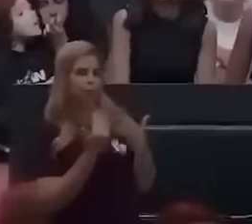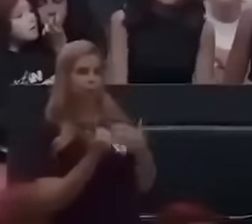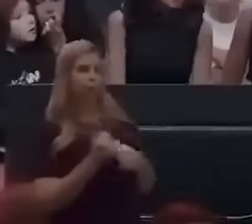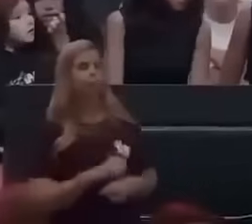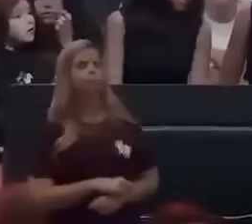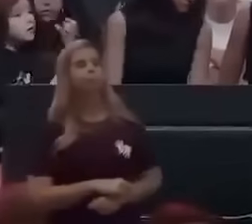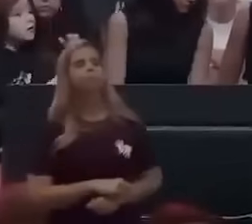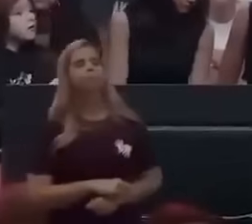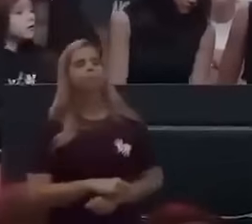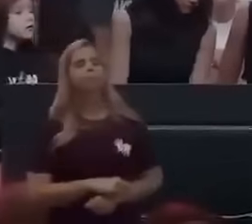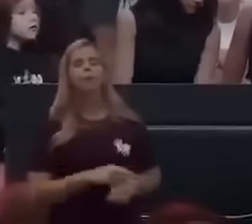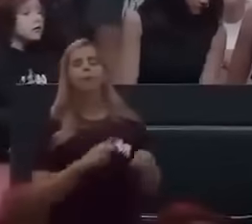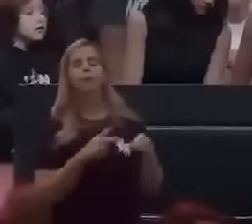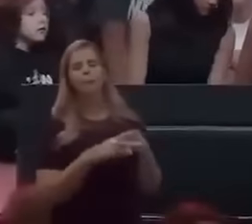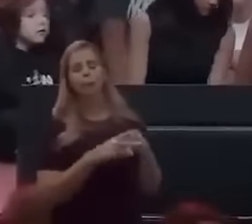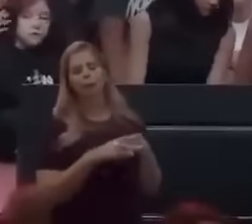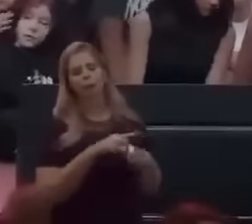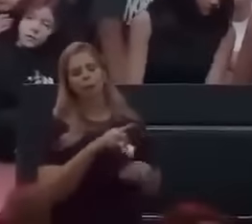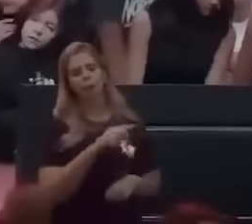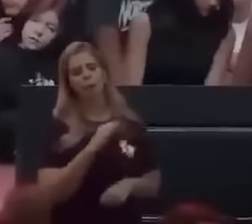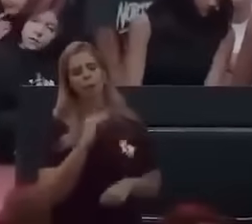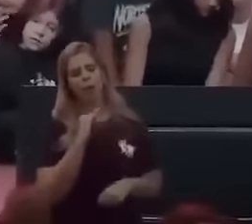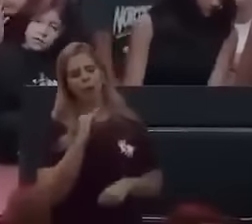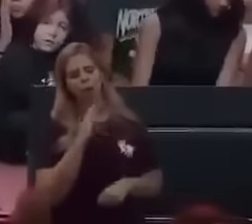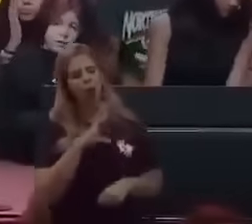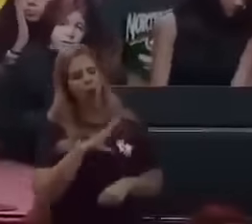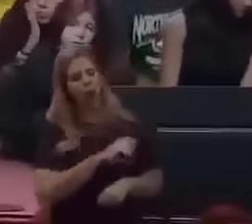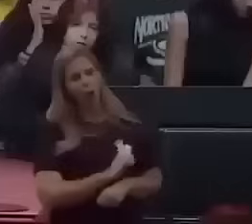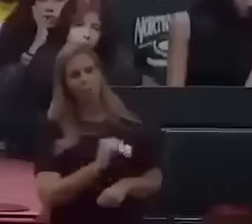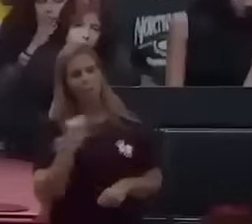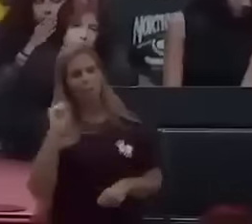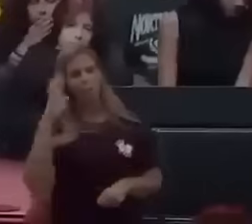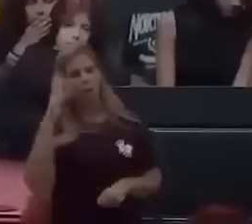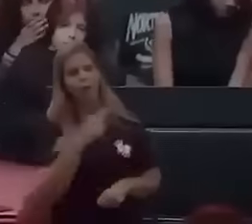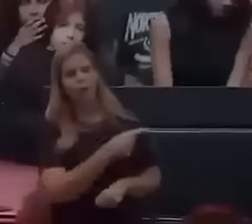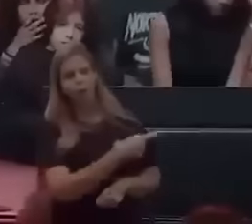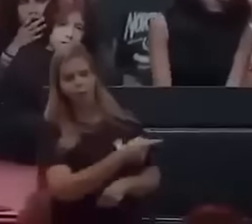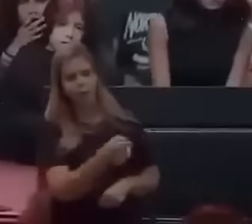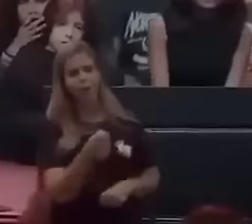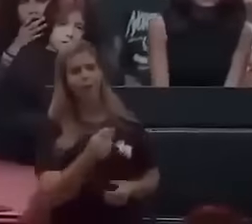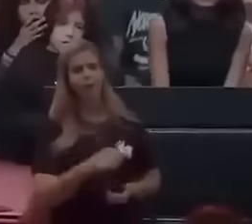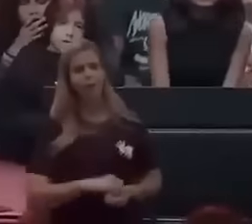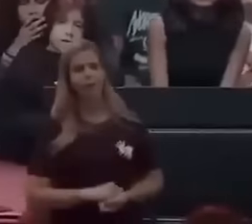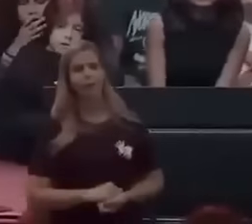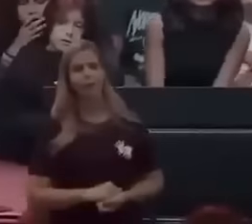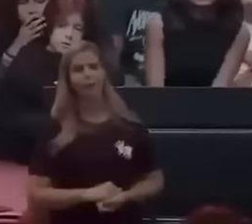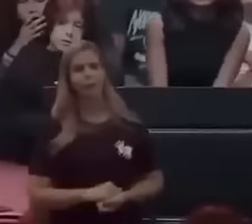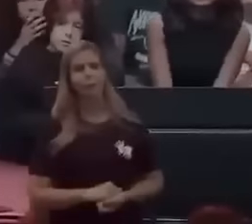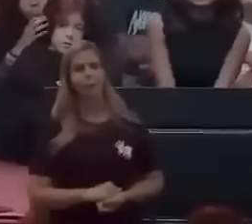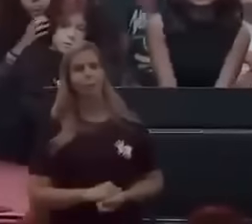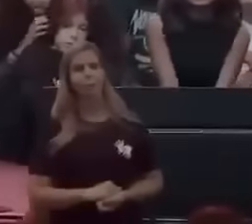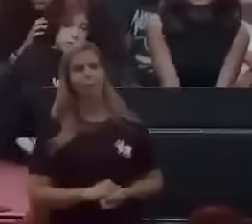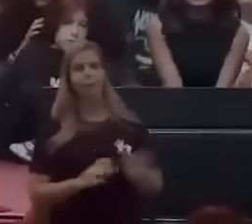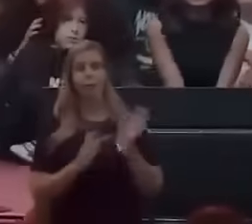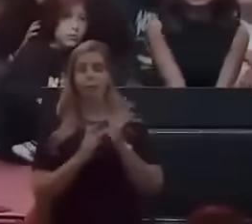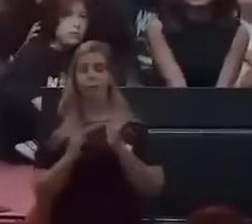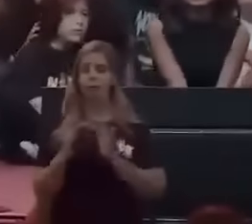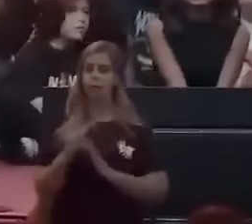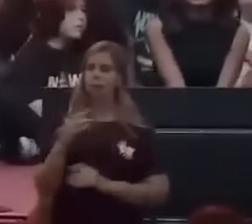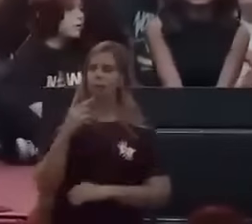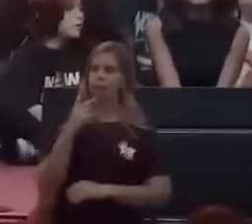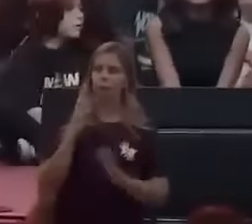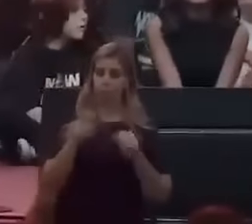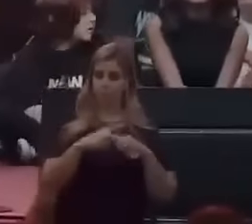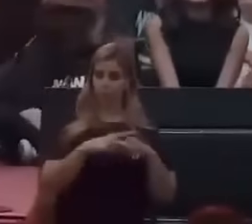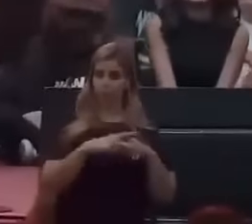de João, tu me amas mais do que estes outros? Uai, Jesus, eu não estou te